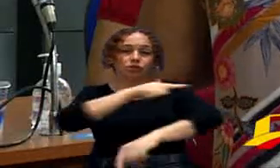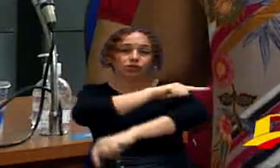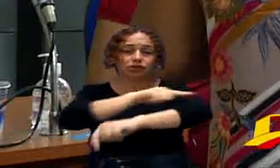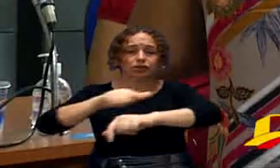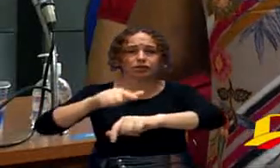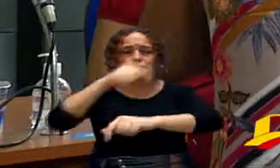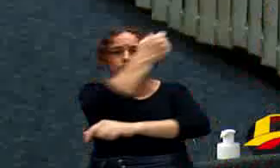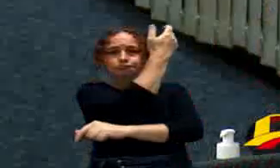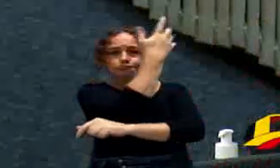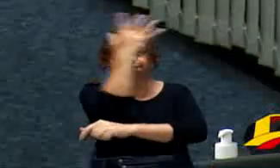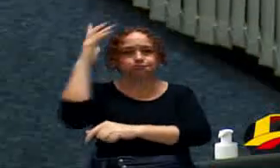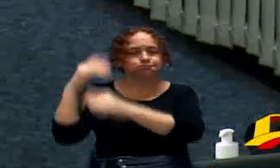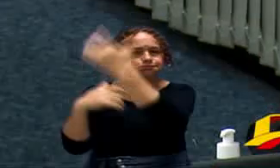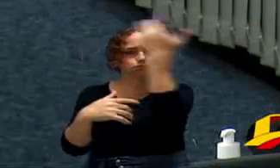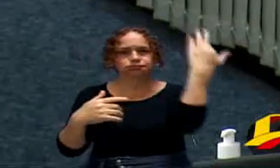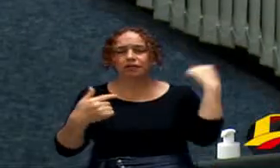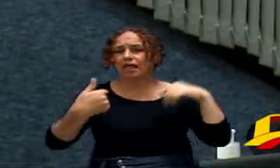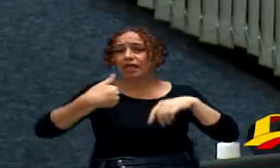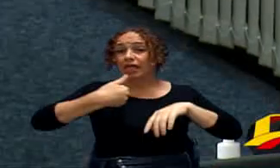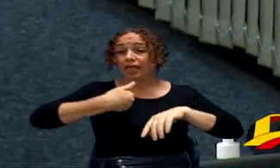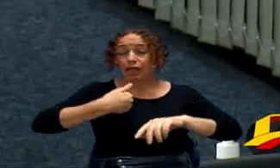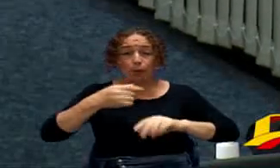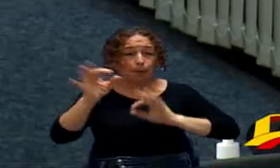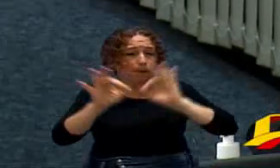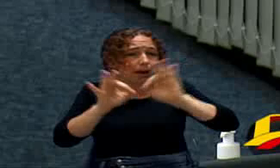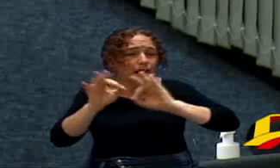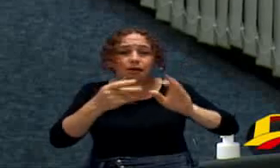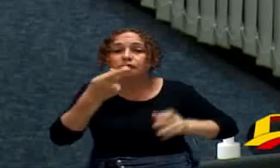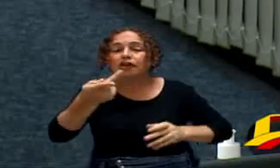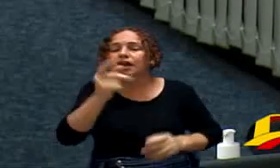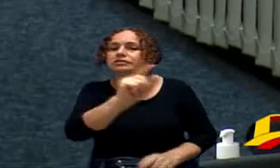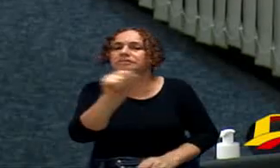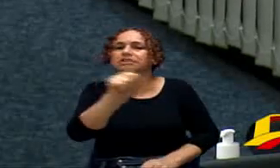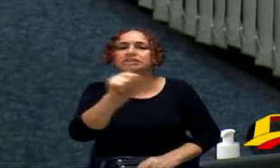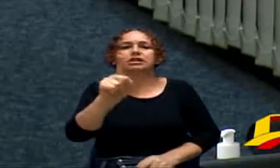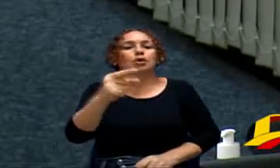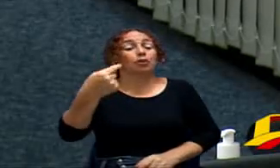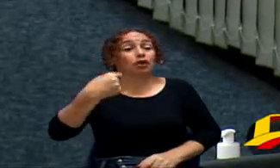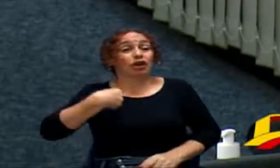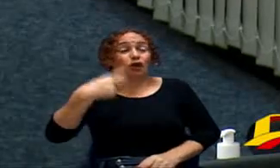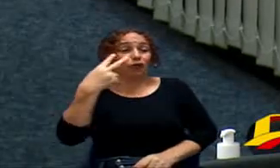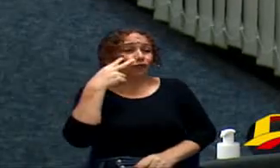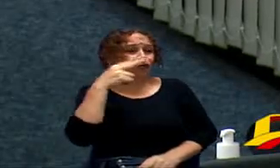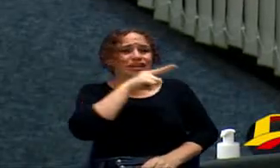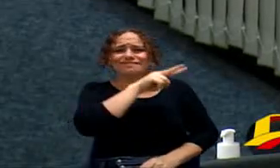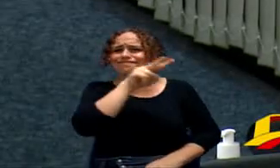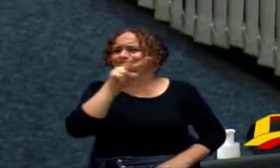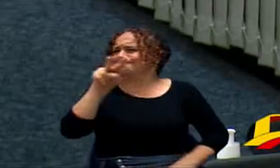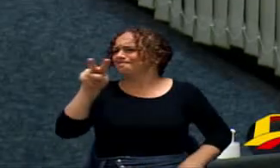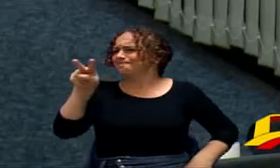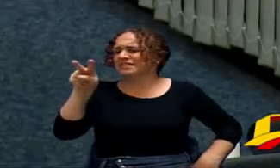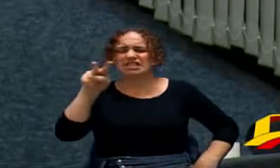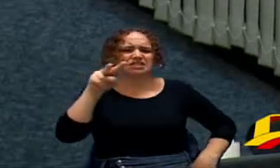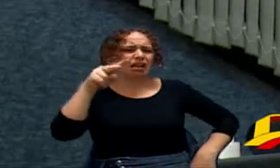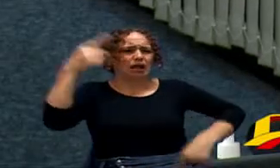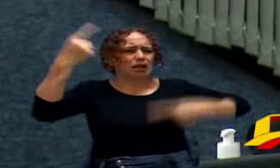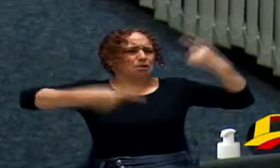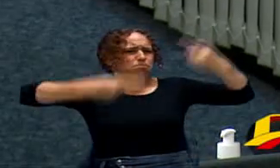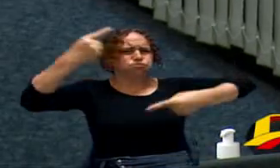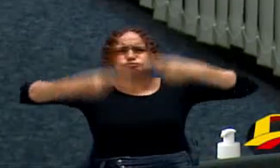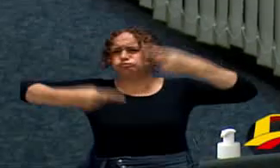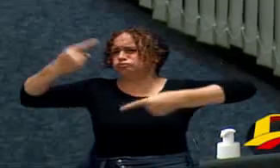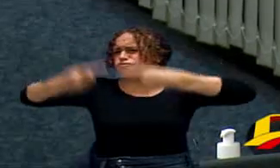aqui. Eu não programei nada para falar, mas diante do quadro que eu estou vendo aqui, eu estou vendo uma discussão